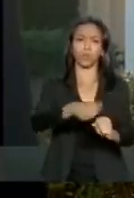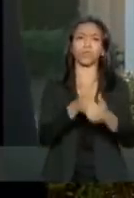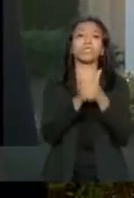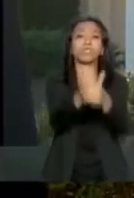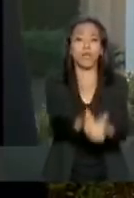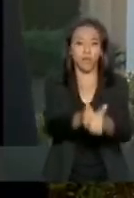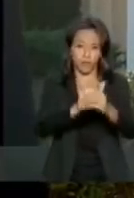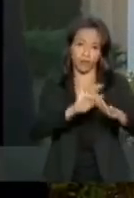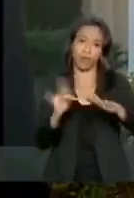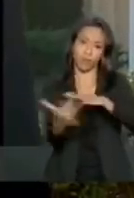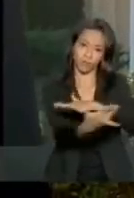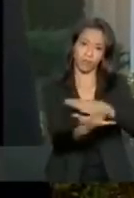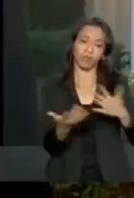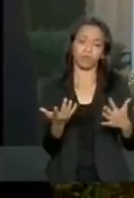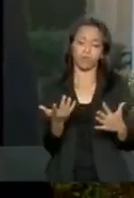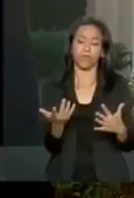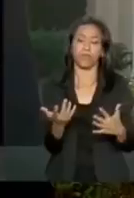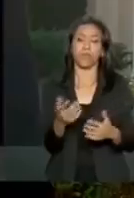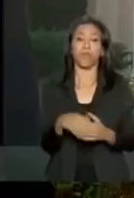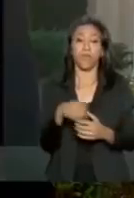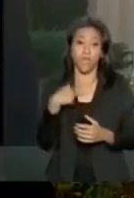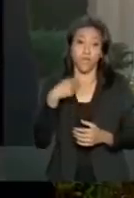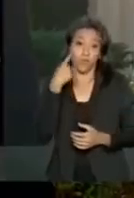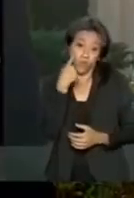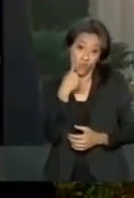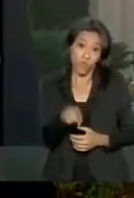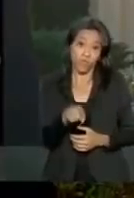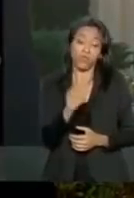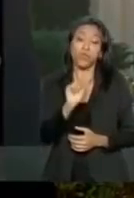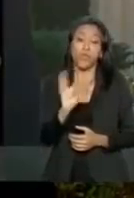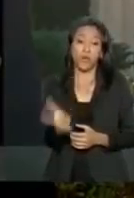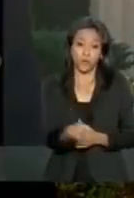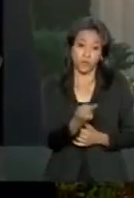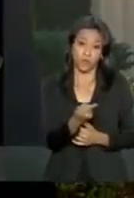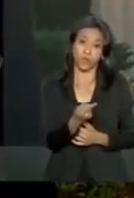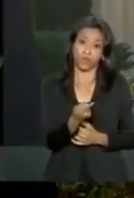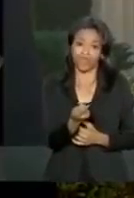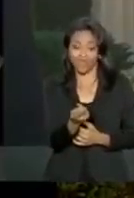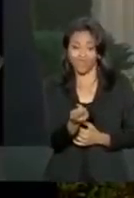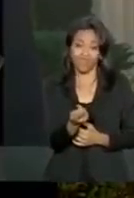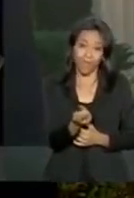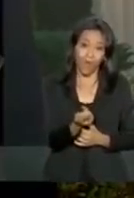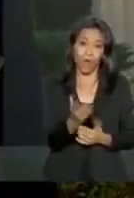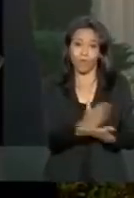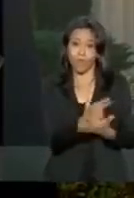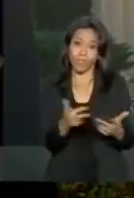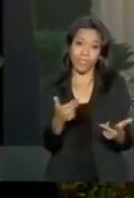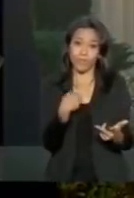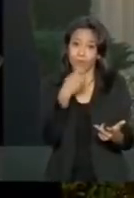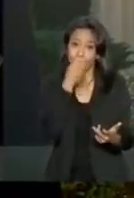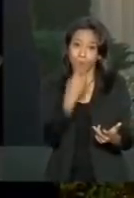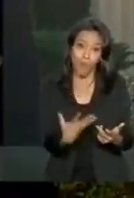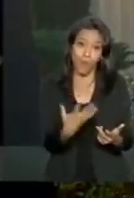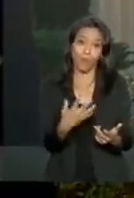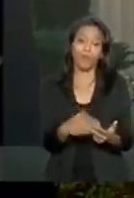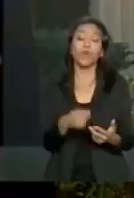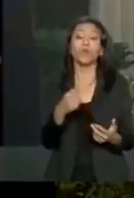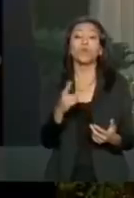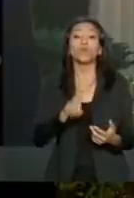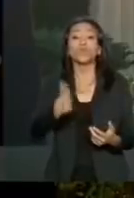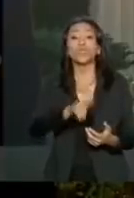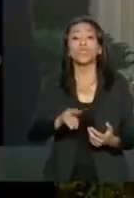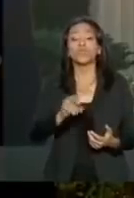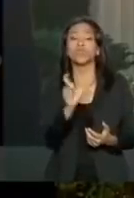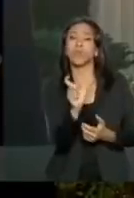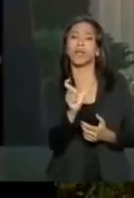100 milhões de pessoas nas plataformas. E eu vejo em primeira mão o que está acontecendo. E não é bom. Usamos o termo conluio.